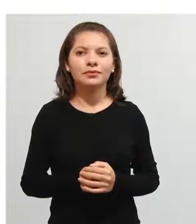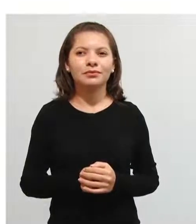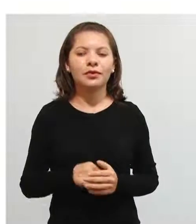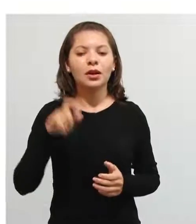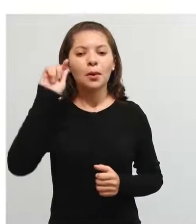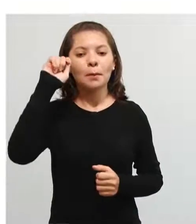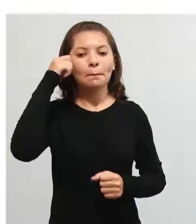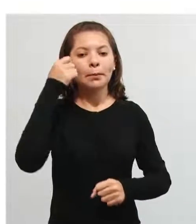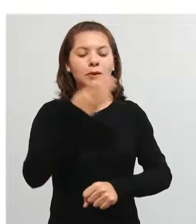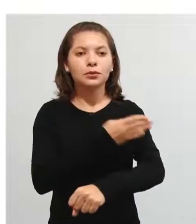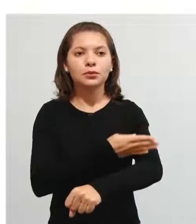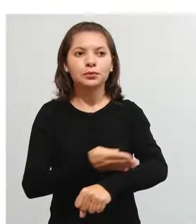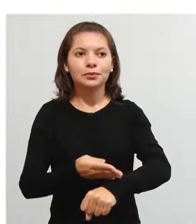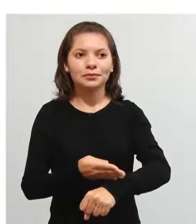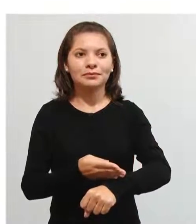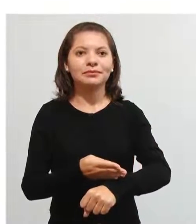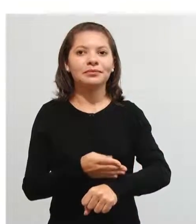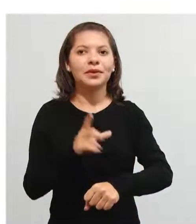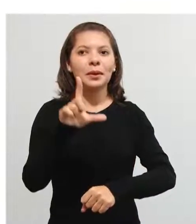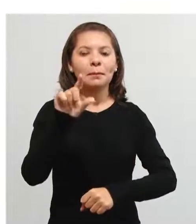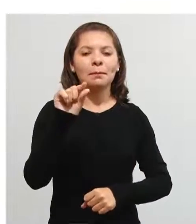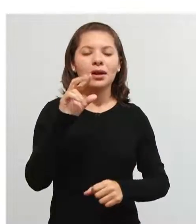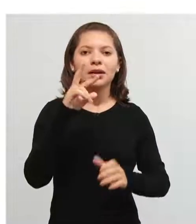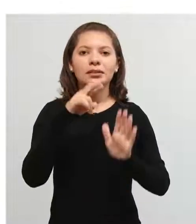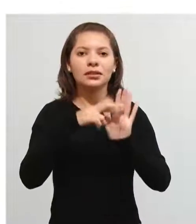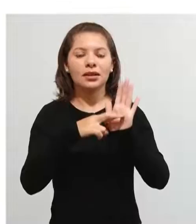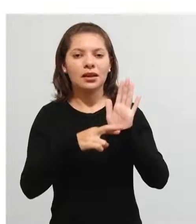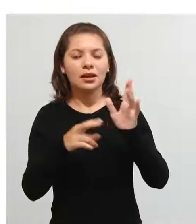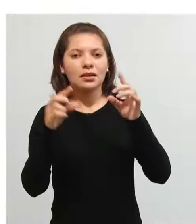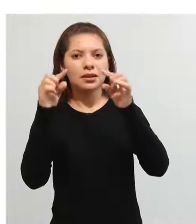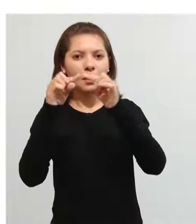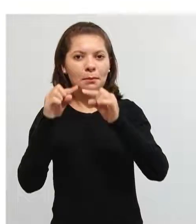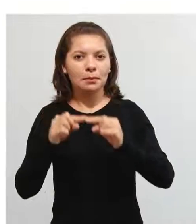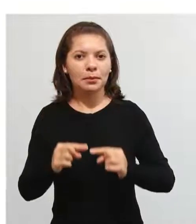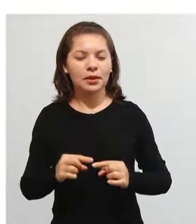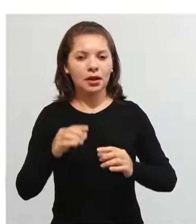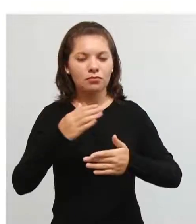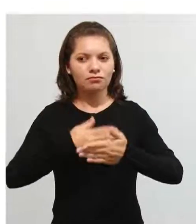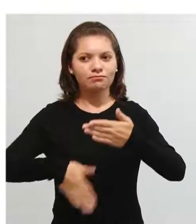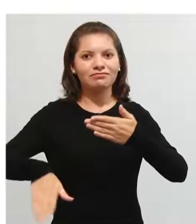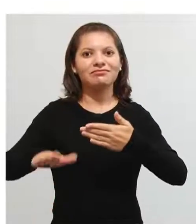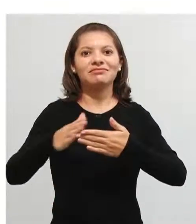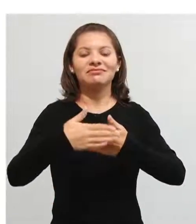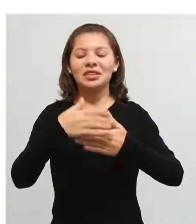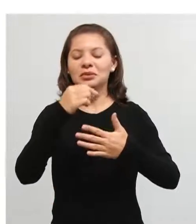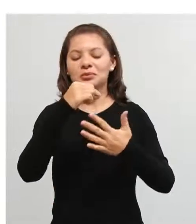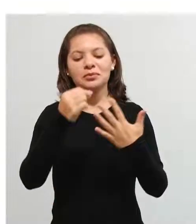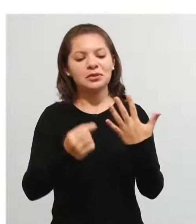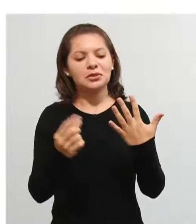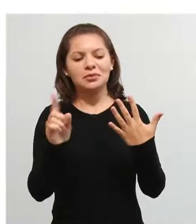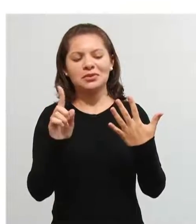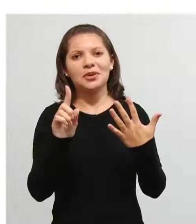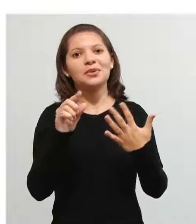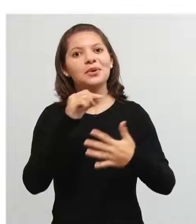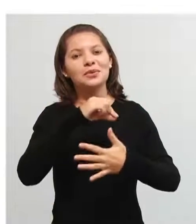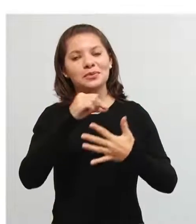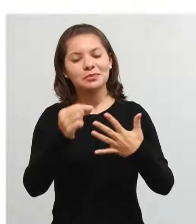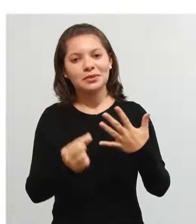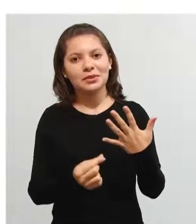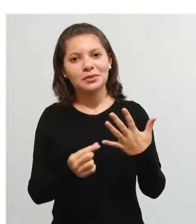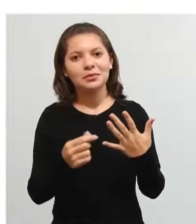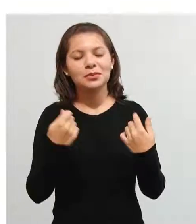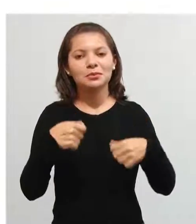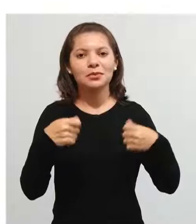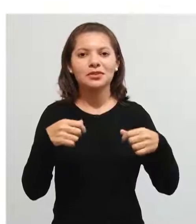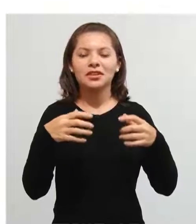no branco, tá? Pega ali as regras, aplica no todo. Já os princípios, não. Os princípios, eles podem